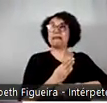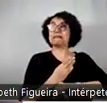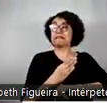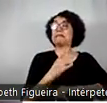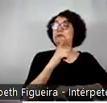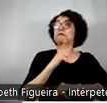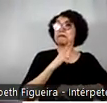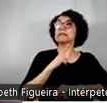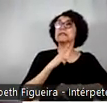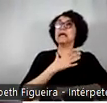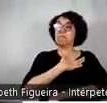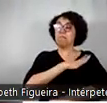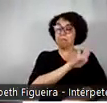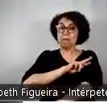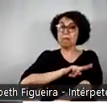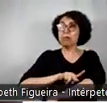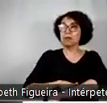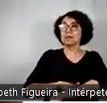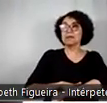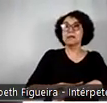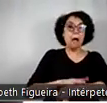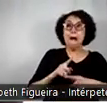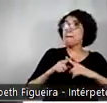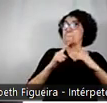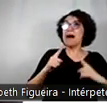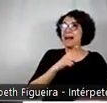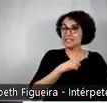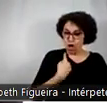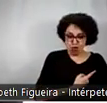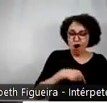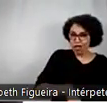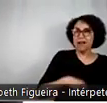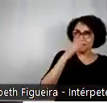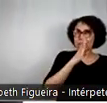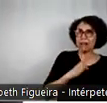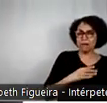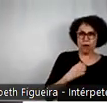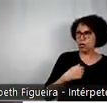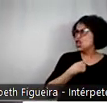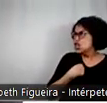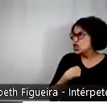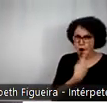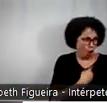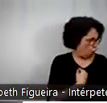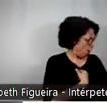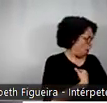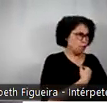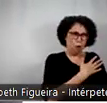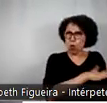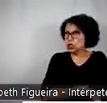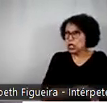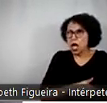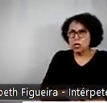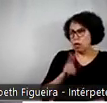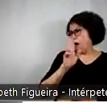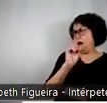sabe falar, então eu consigo, né? Eu uso esse lugar da subalternização. Muitas das vezes a gente vê também um